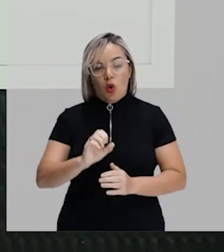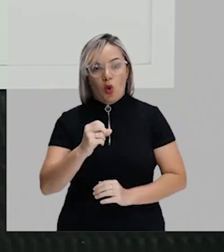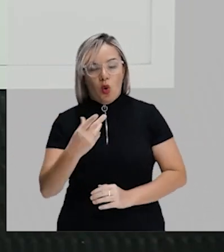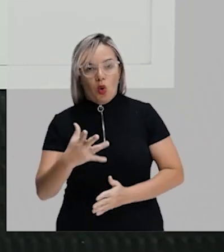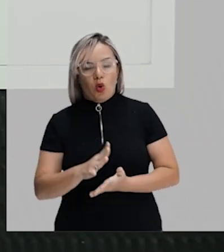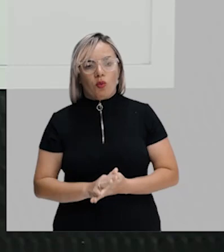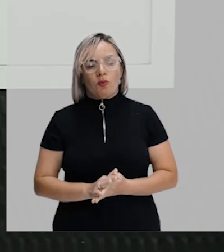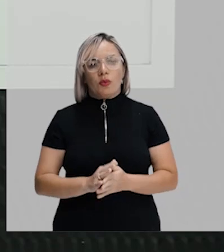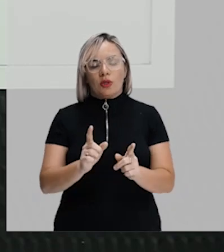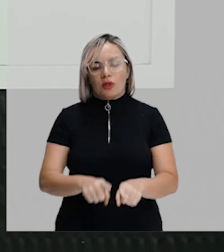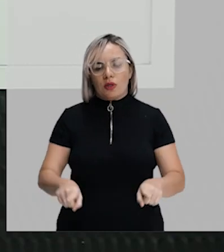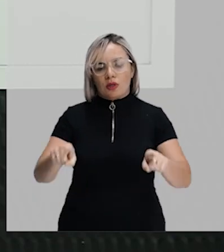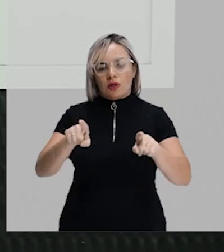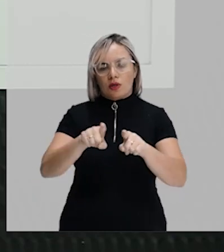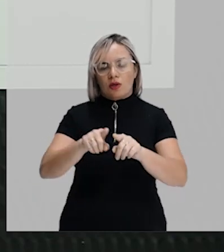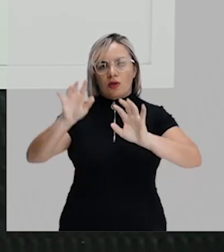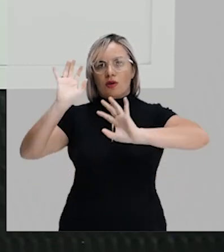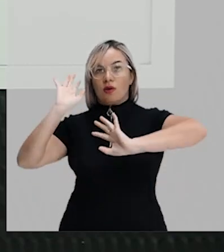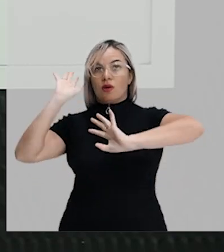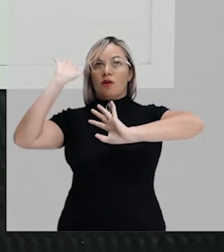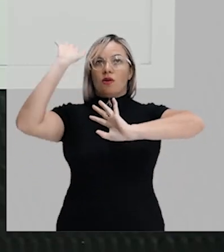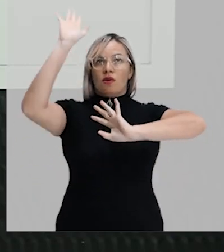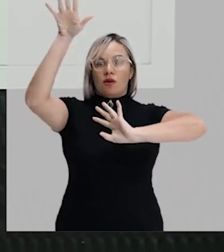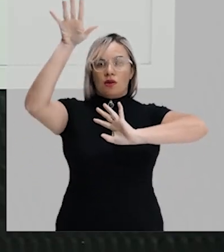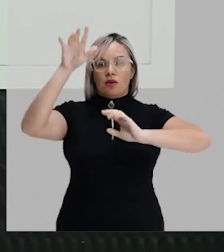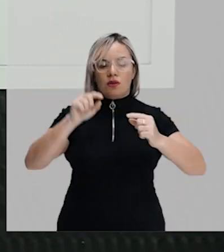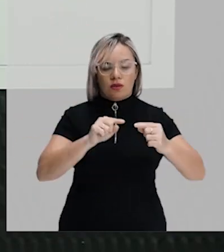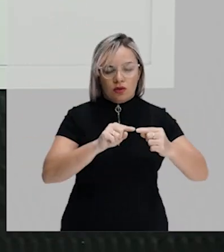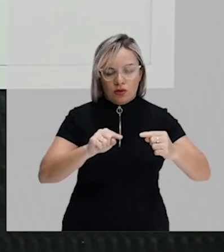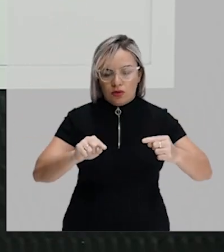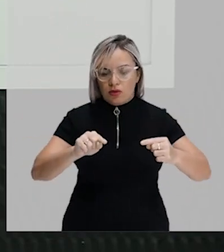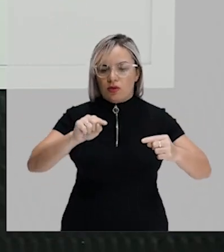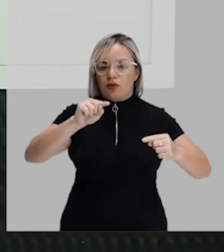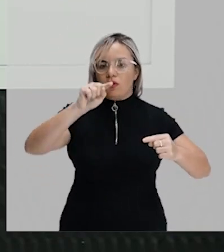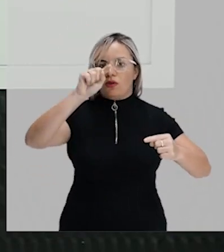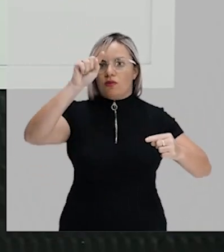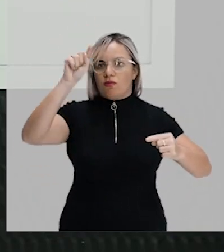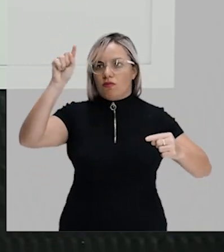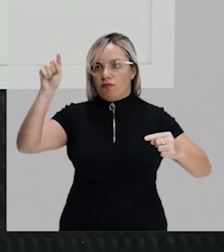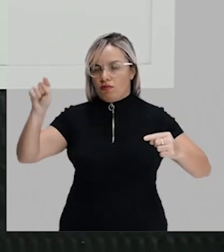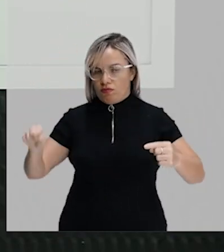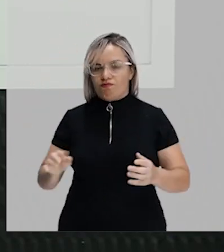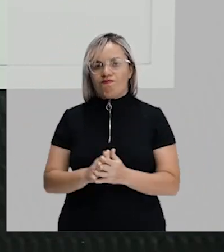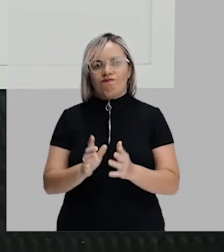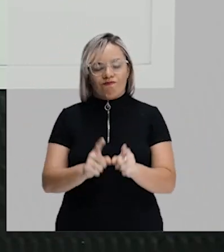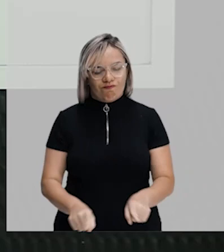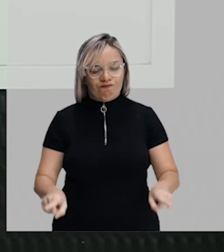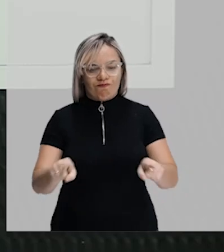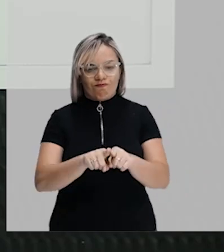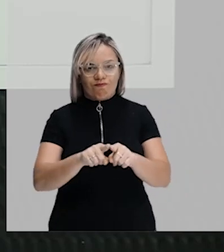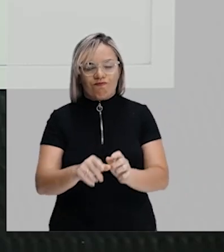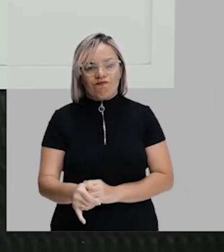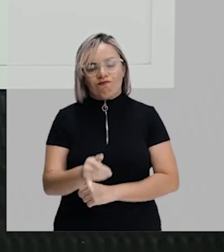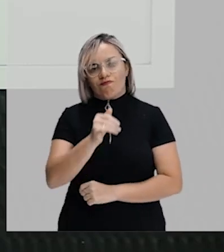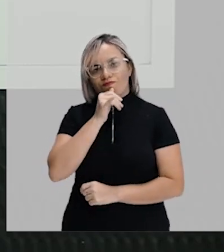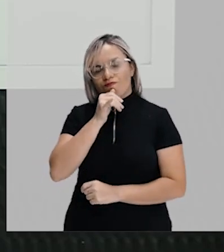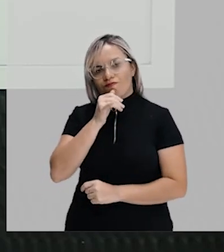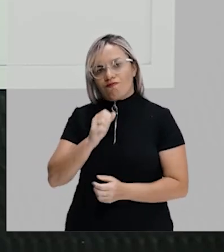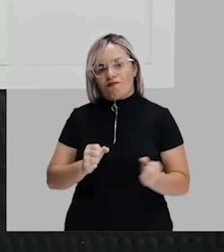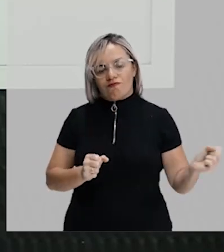exemplo, quando a pessoa lá arremessa a bola no aro, tá certo? Então ali também é um exemplo de lançamento oblíquo, tá